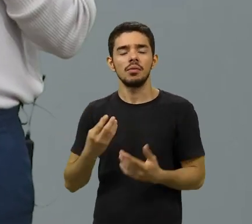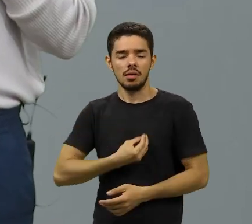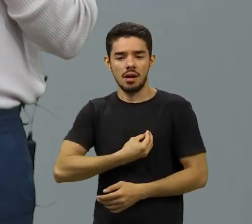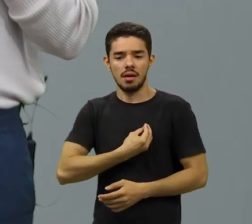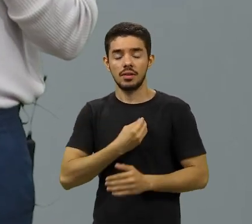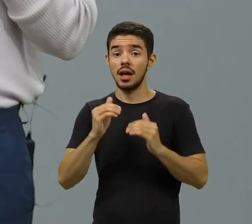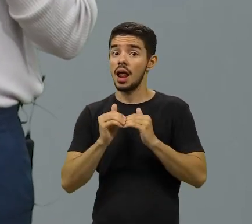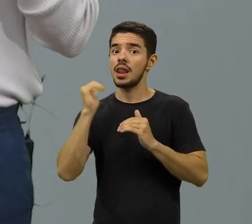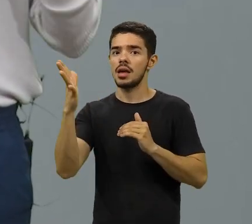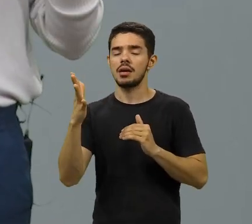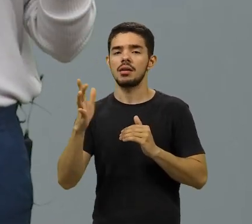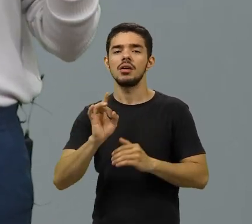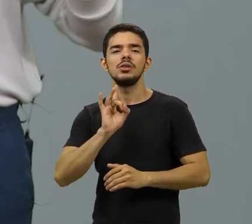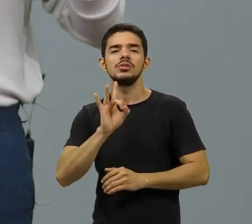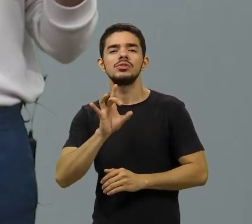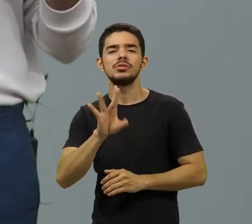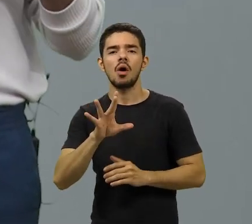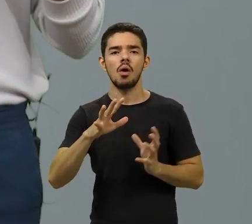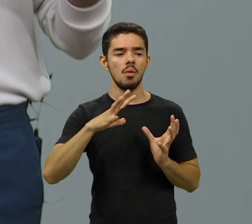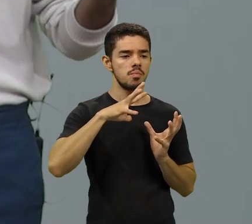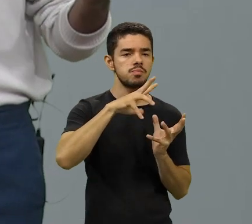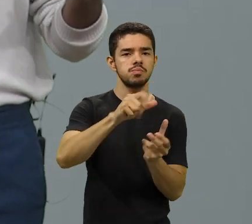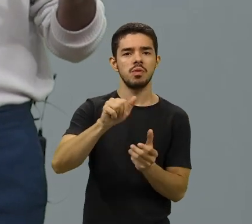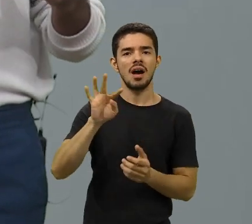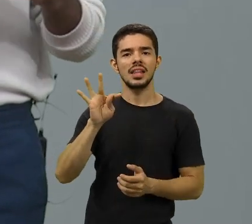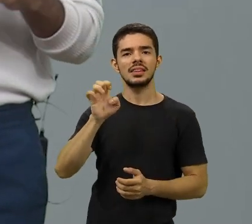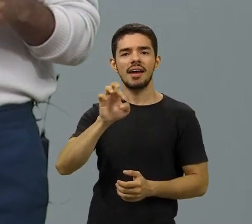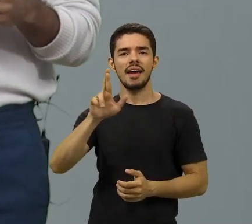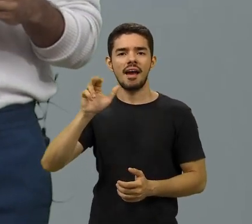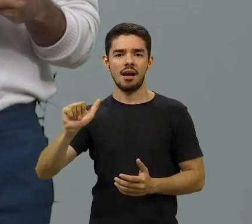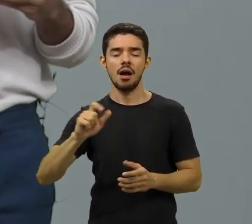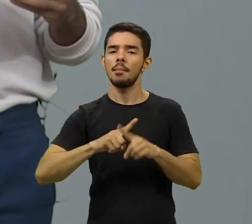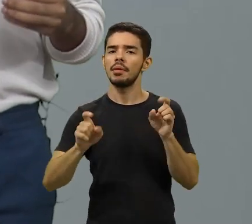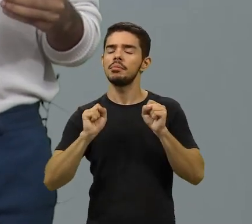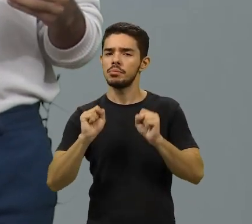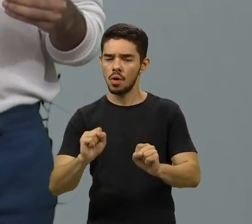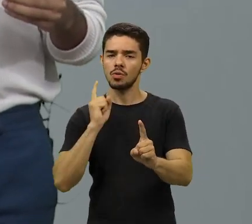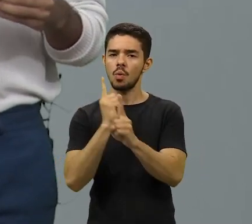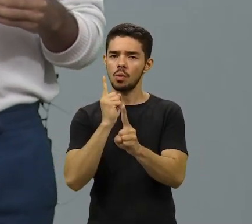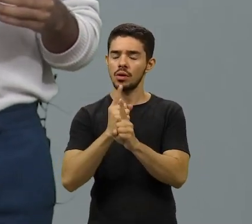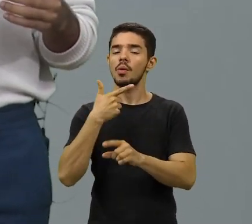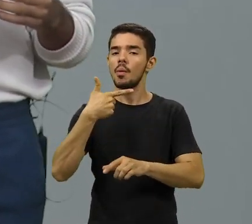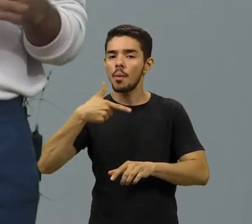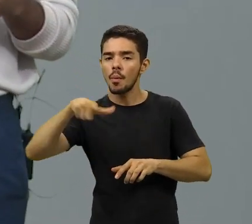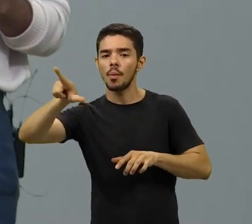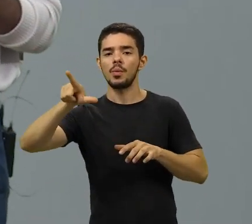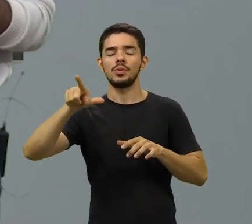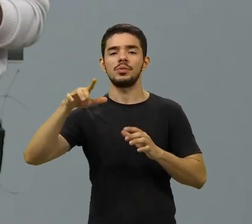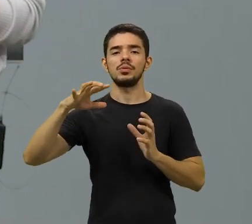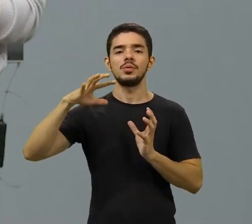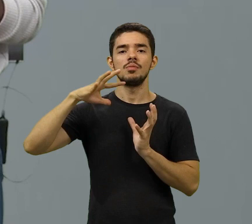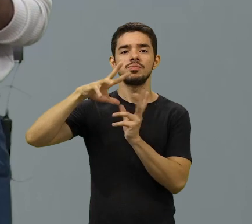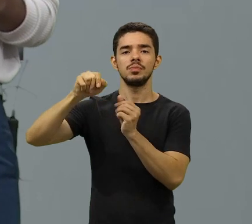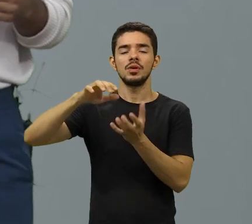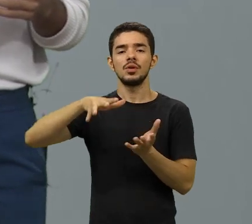nós entendemos. Ela não faz parte apenas do planeta Terra, mas ela também pode ser encontrada em outras regiões